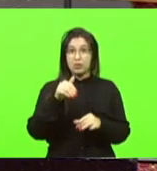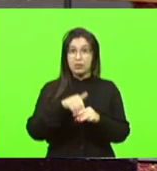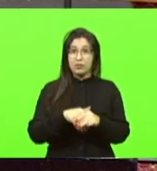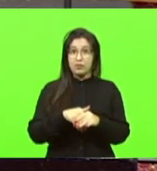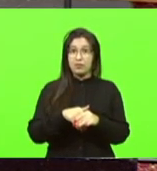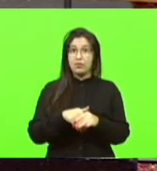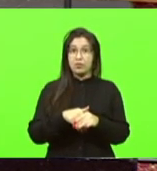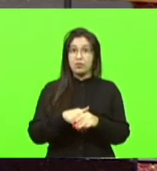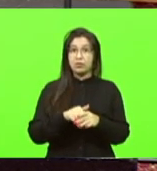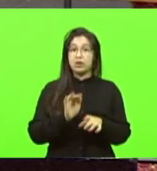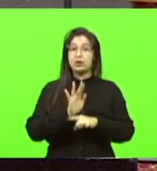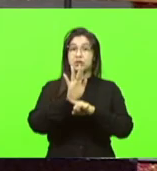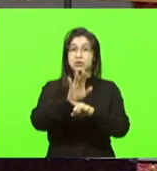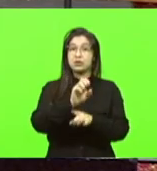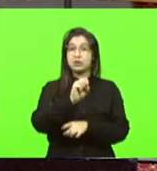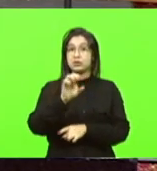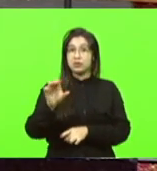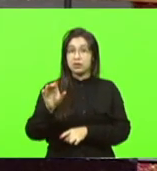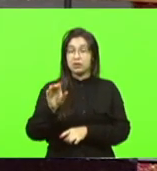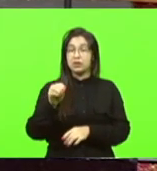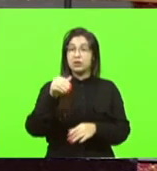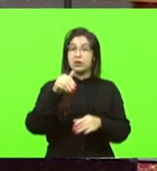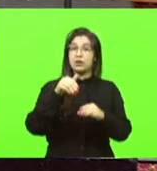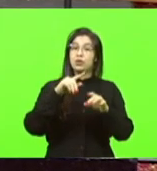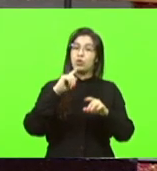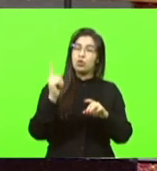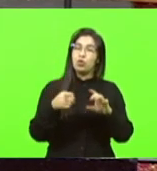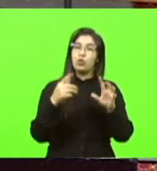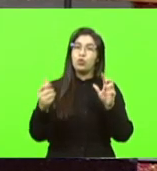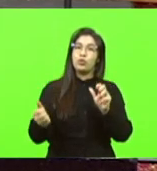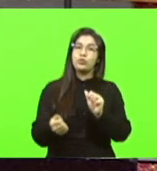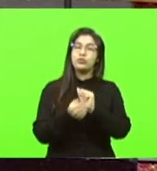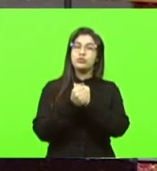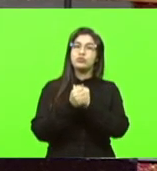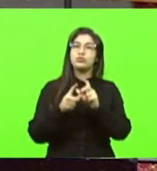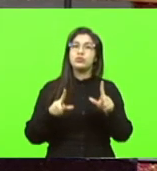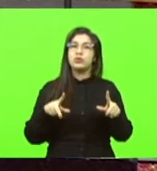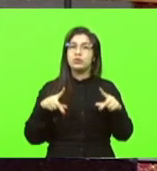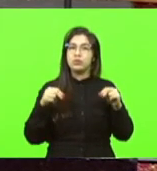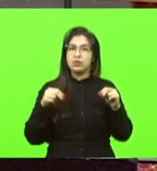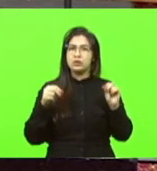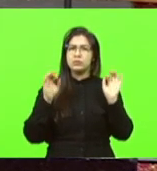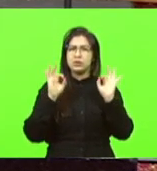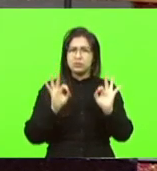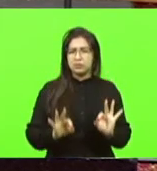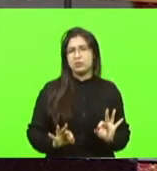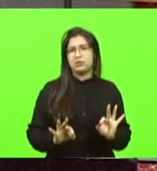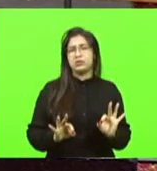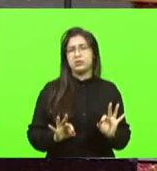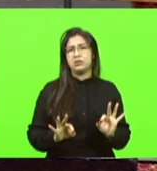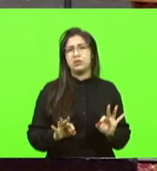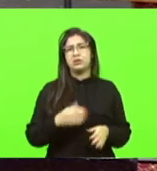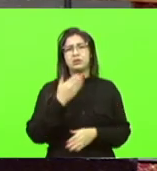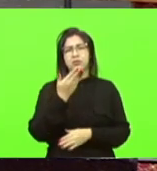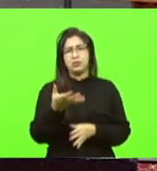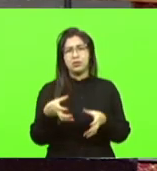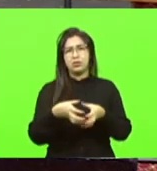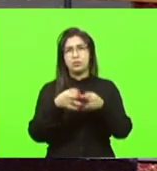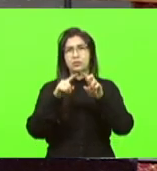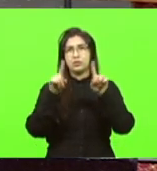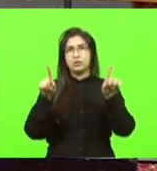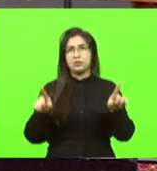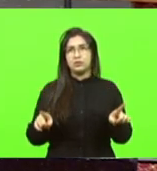Catarina e queremos todos nós juntos e o reconhecimento devido ao nosso servidor